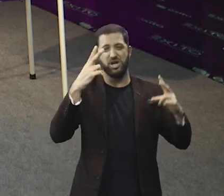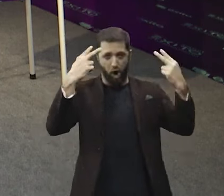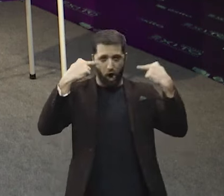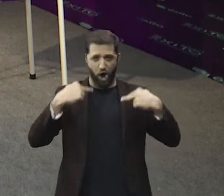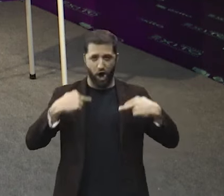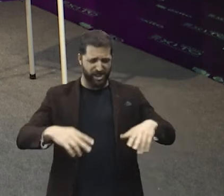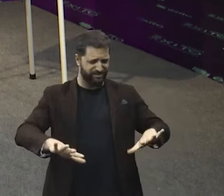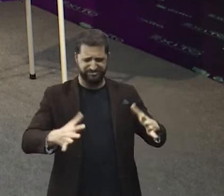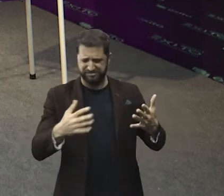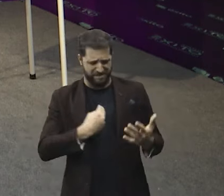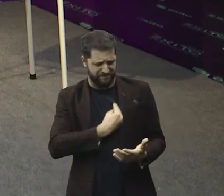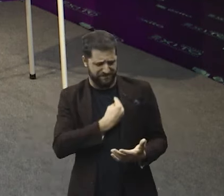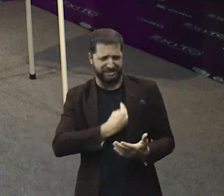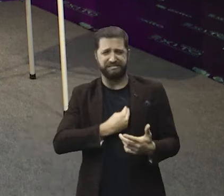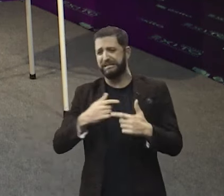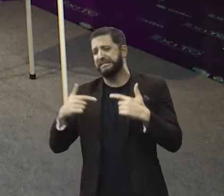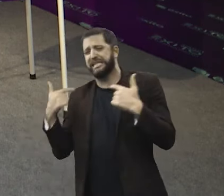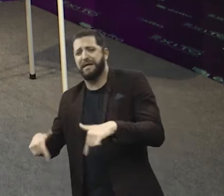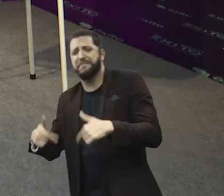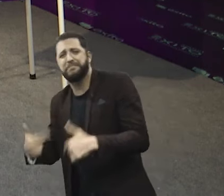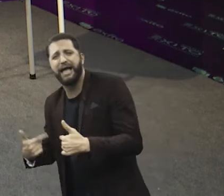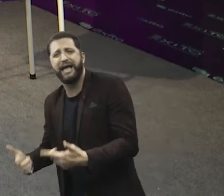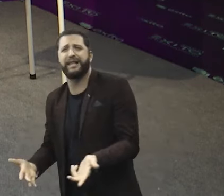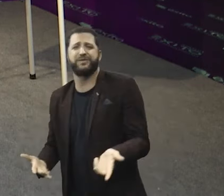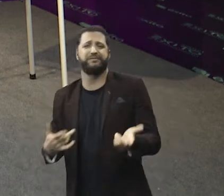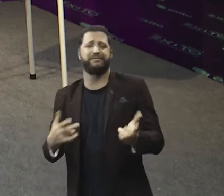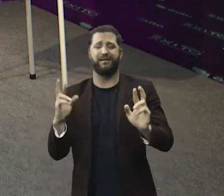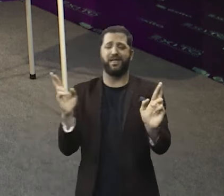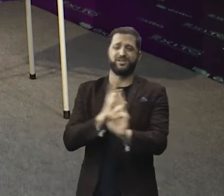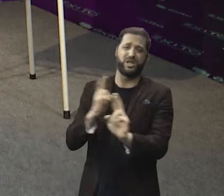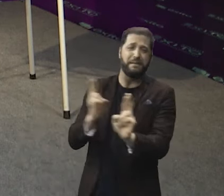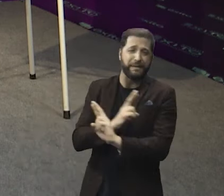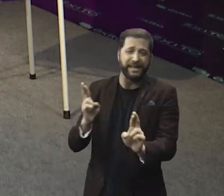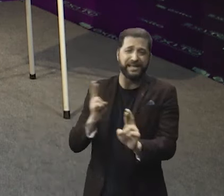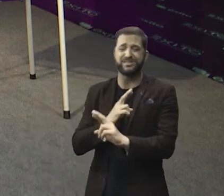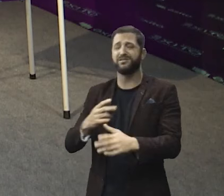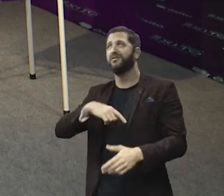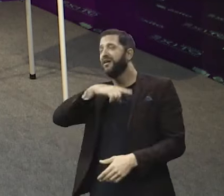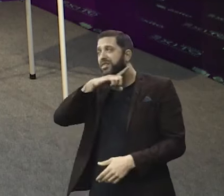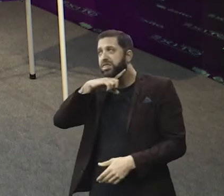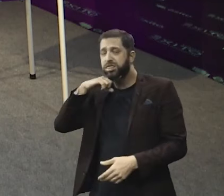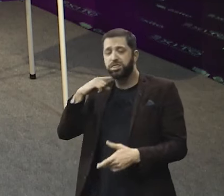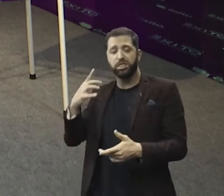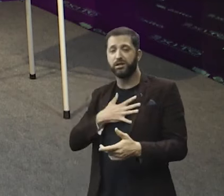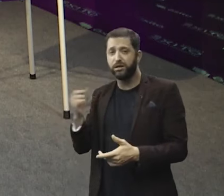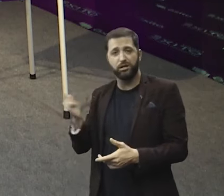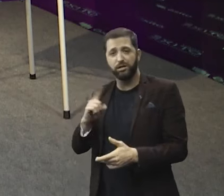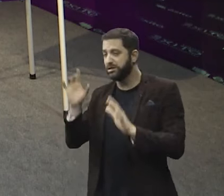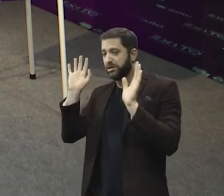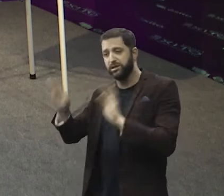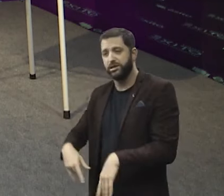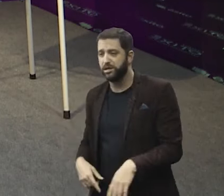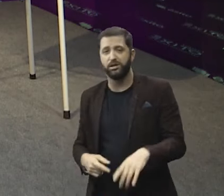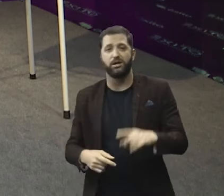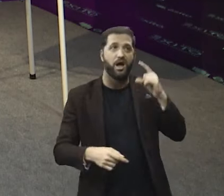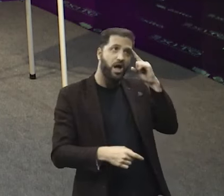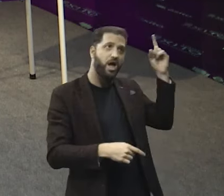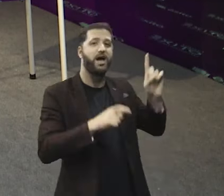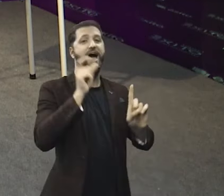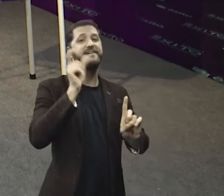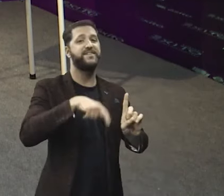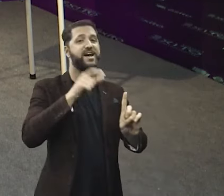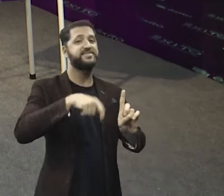com sua profissão com o seu relacionamento aí você vai criar um Avatar e esse Avatar você pode querer estruturado de uma